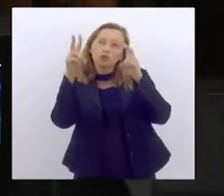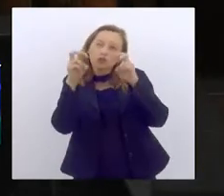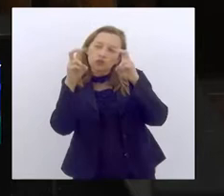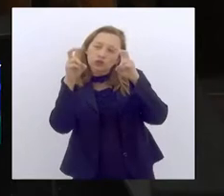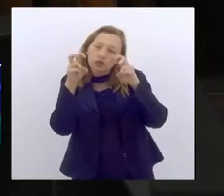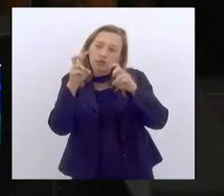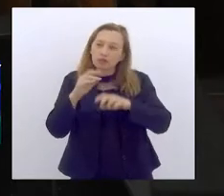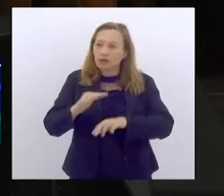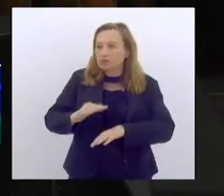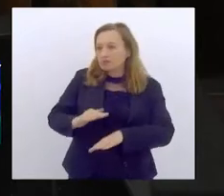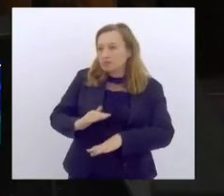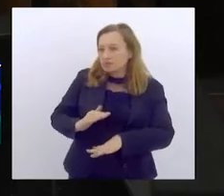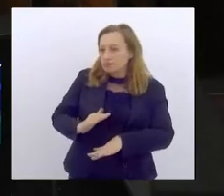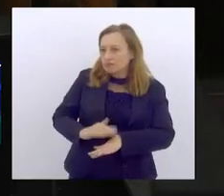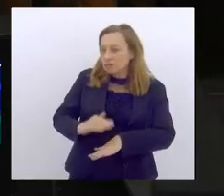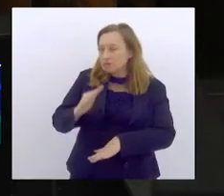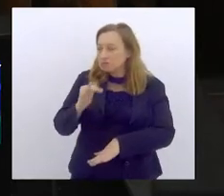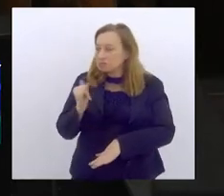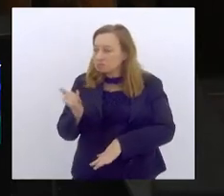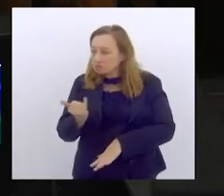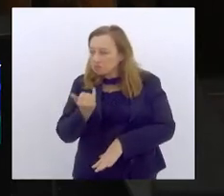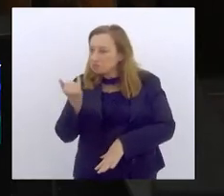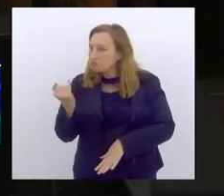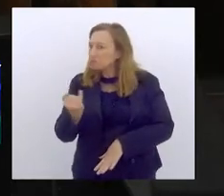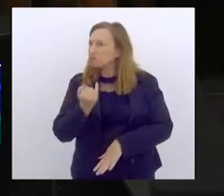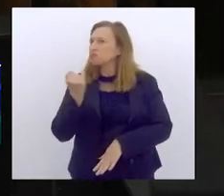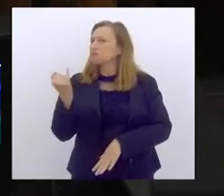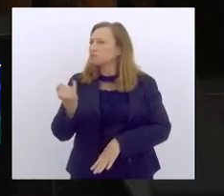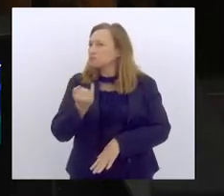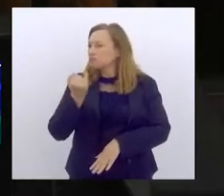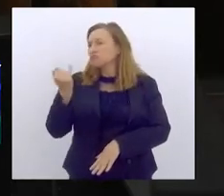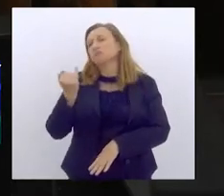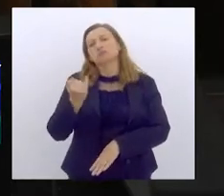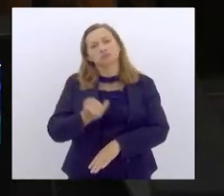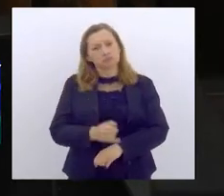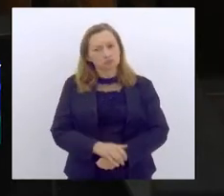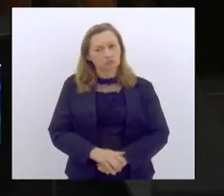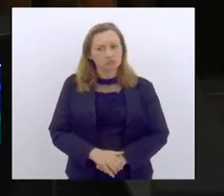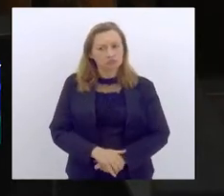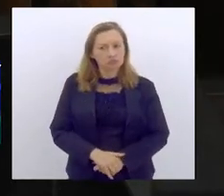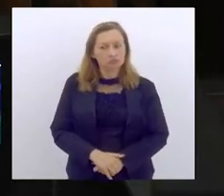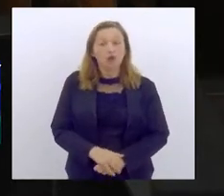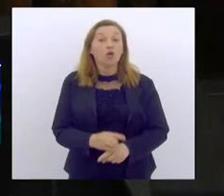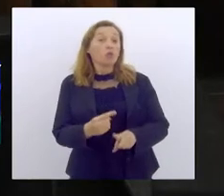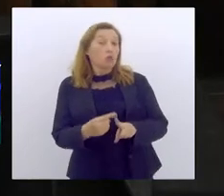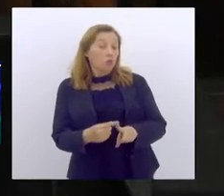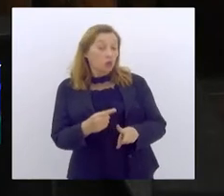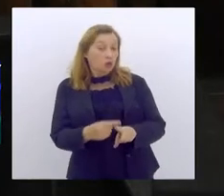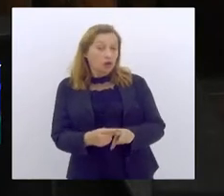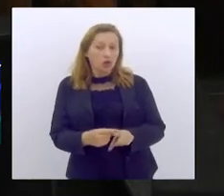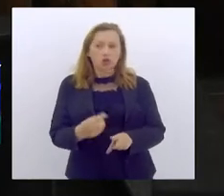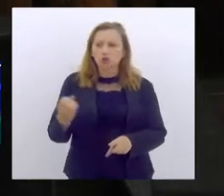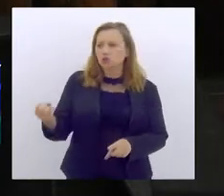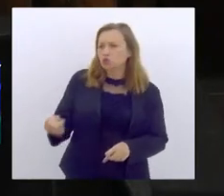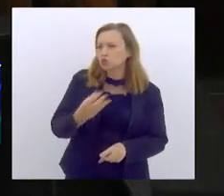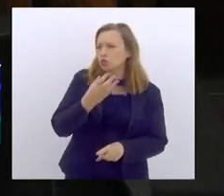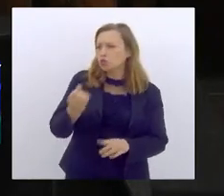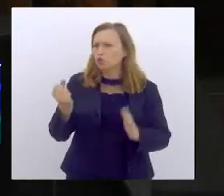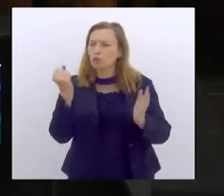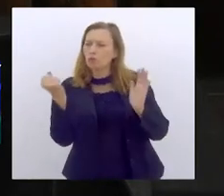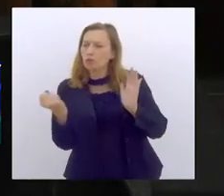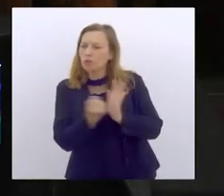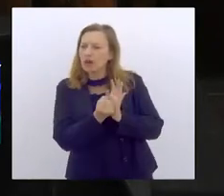mais relevante e mais presente é porque só um novo pacto